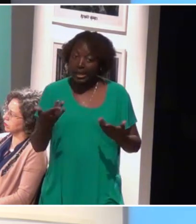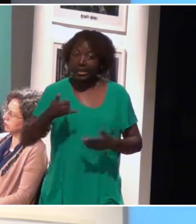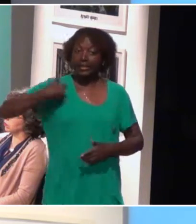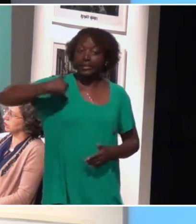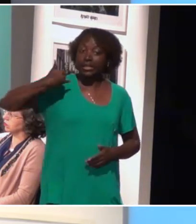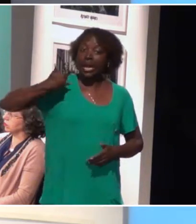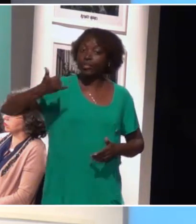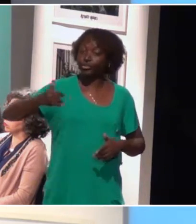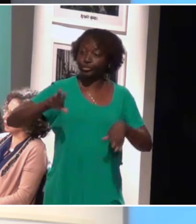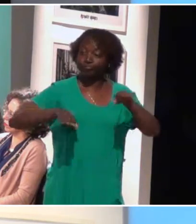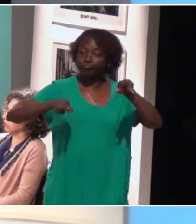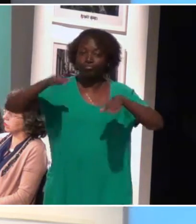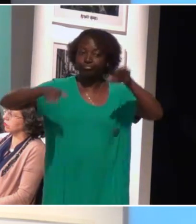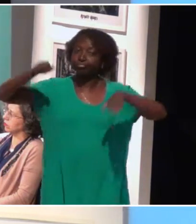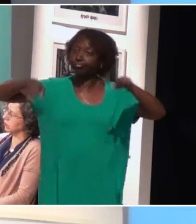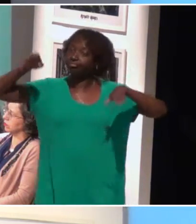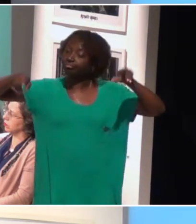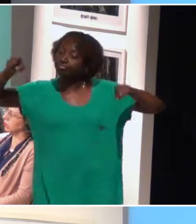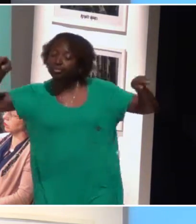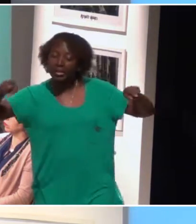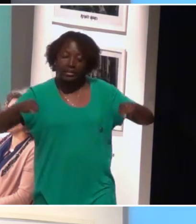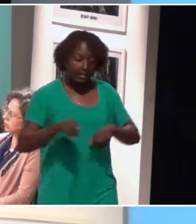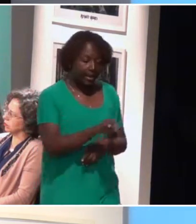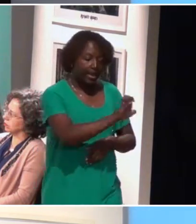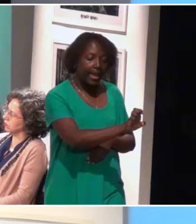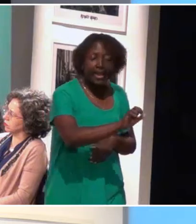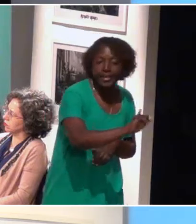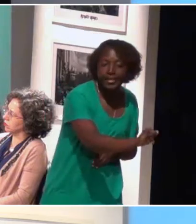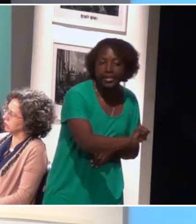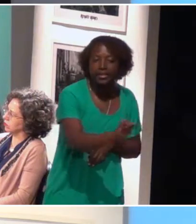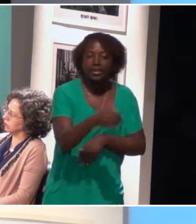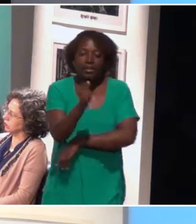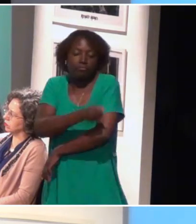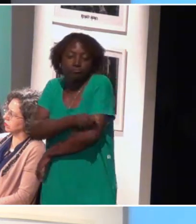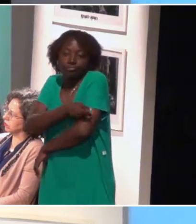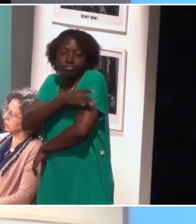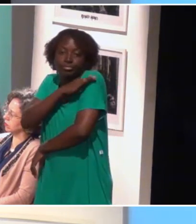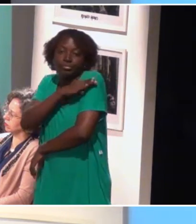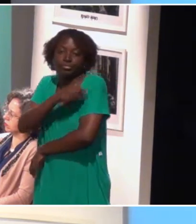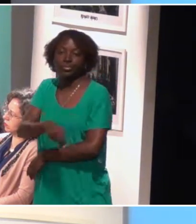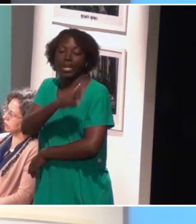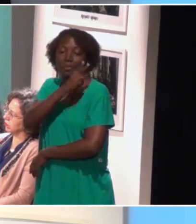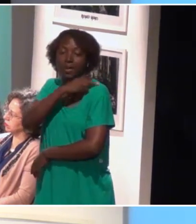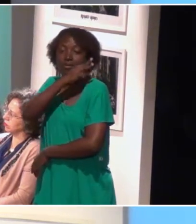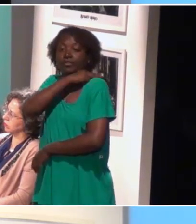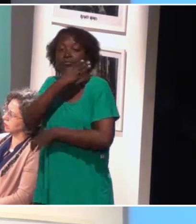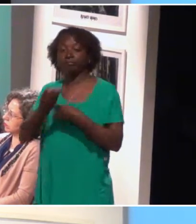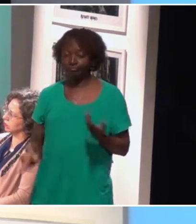idades, educação infantil, as séries iniciais e o fundamental e o e médio.